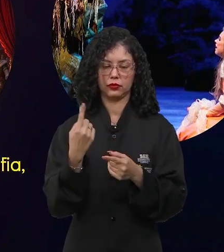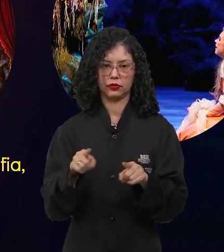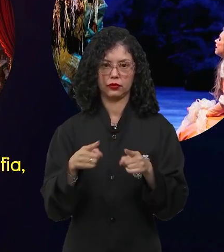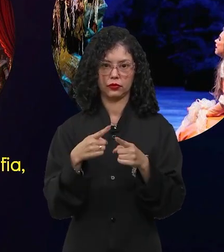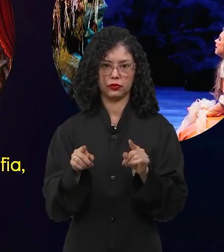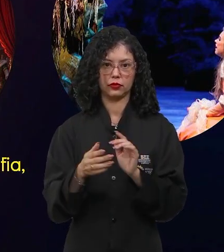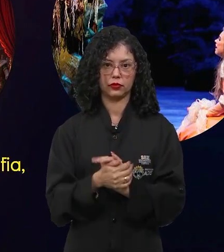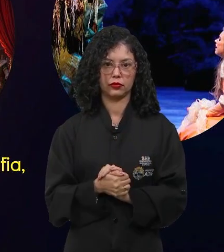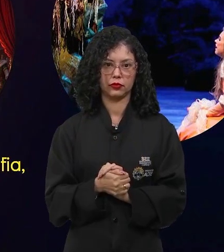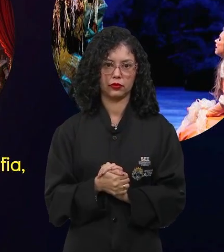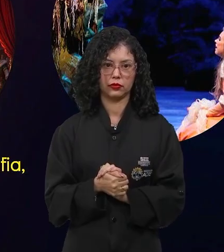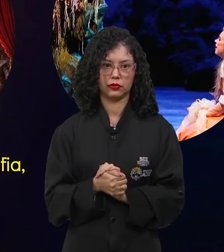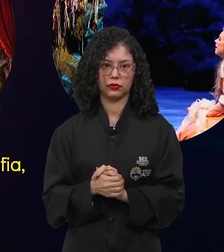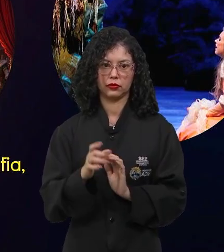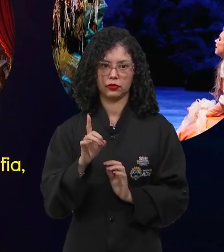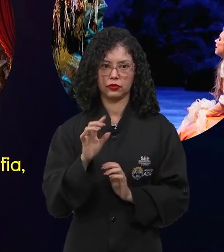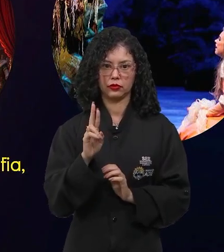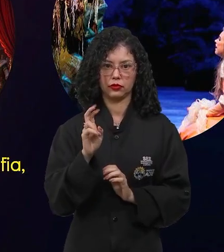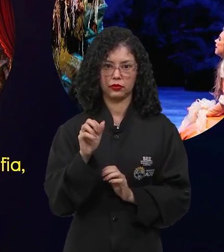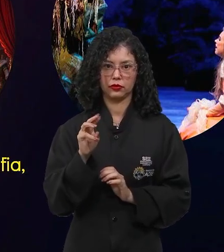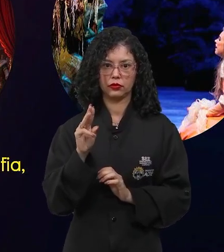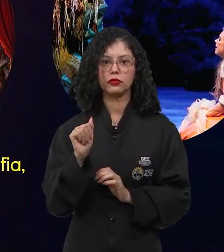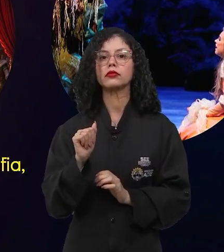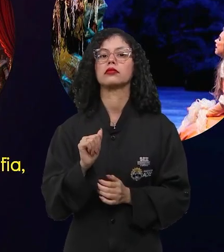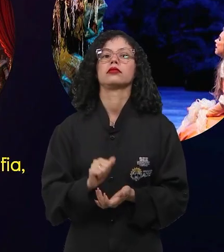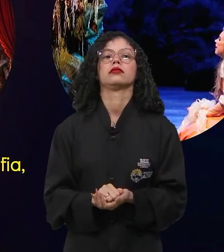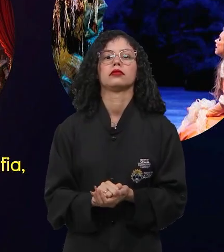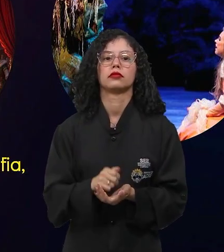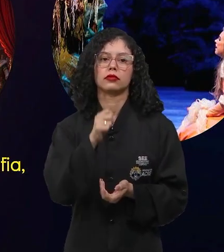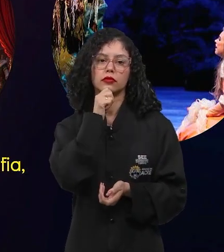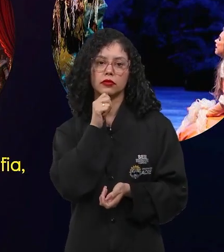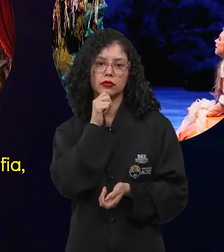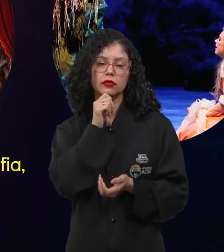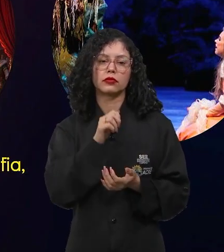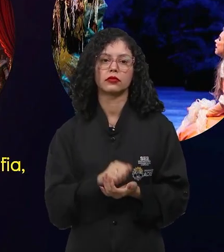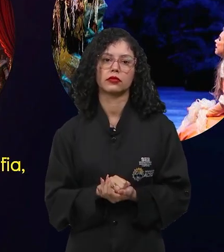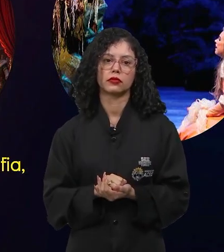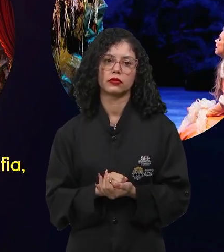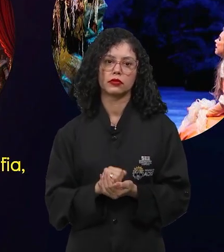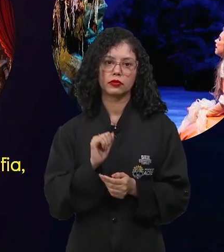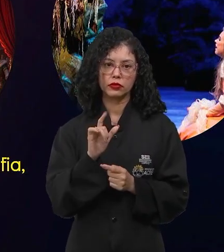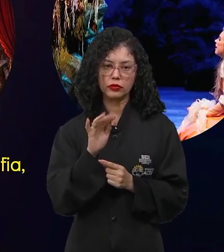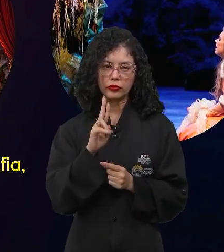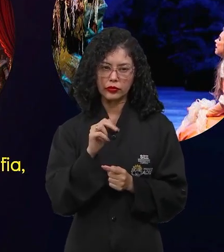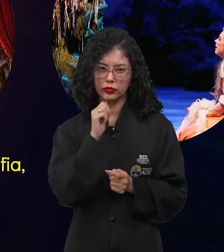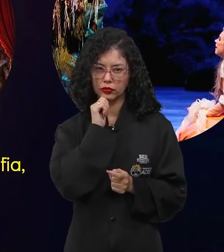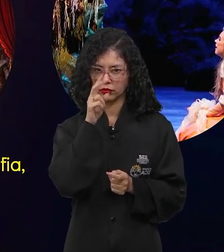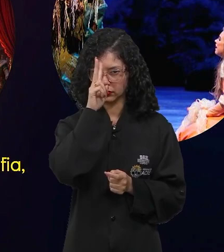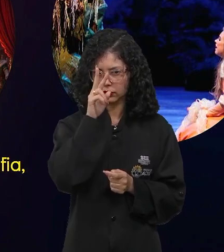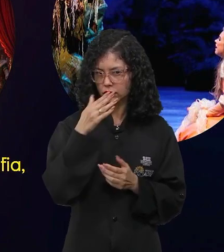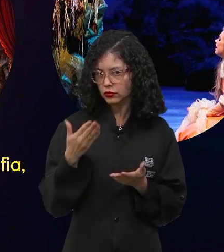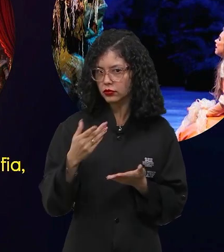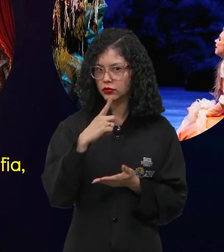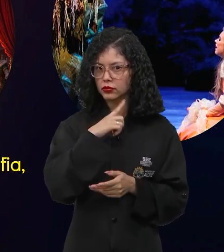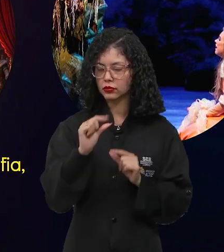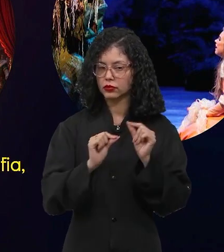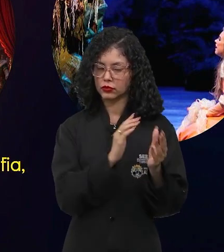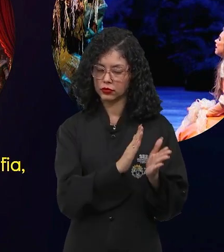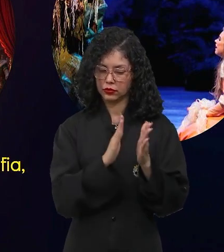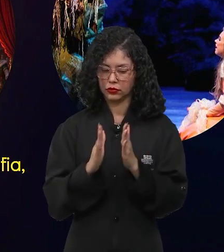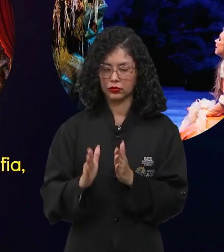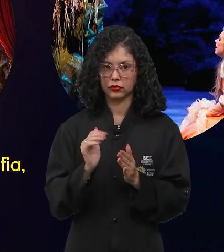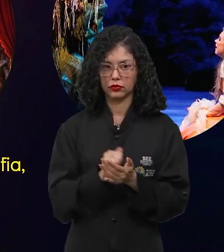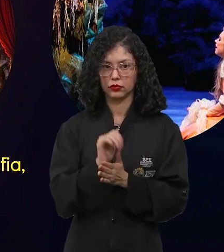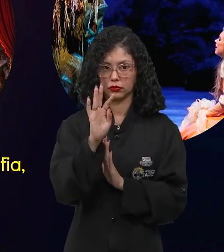musical. O drama, a parte, né, do libreto ali, é a parte